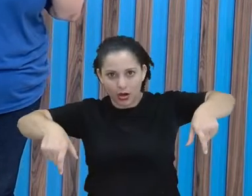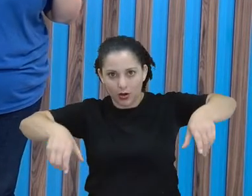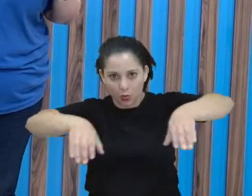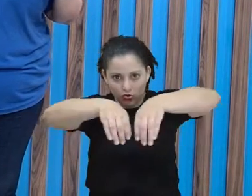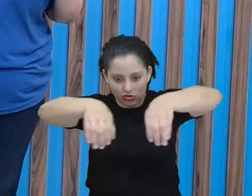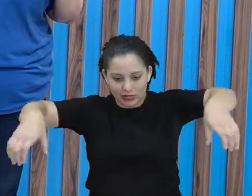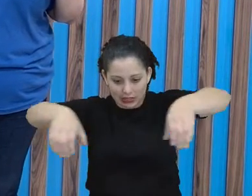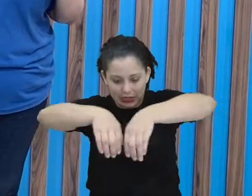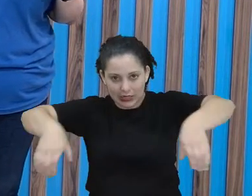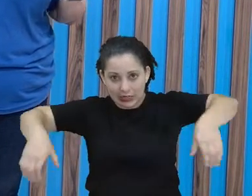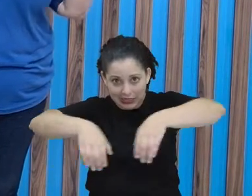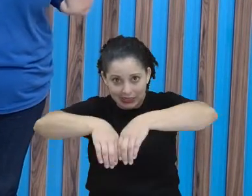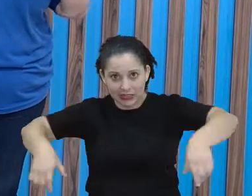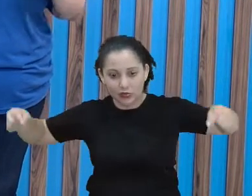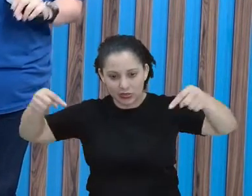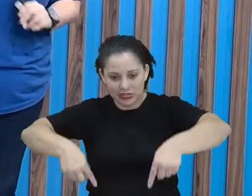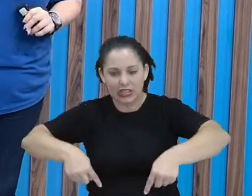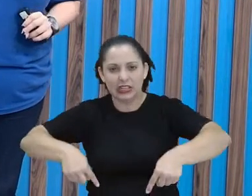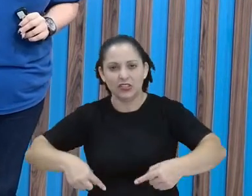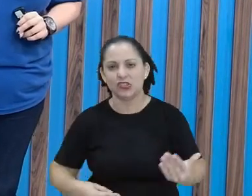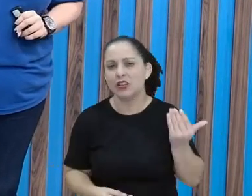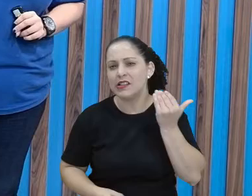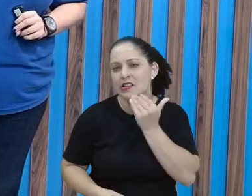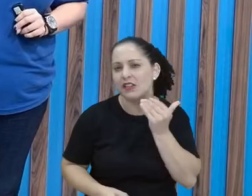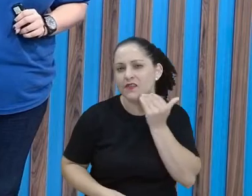nesses canos no meio do caminho, ela pode ser